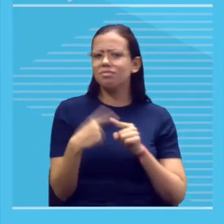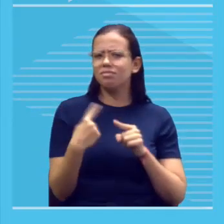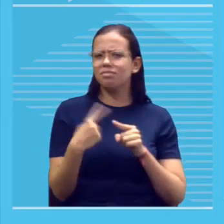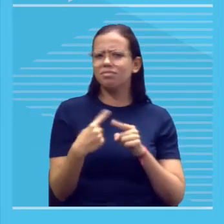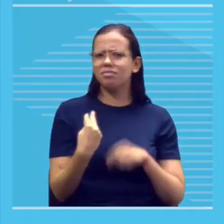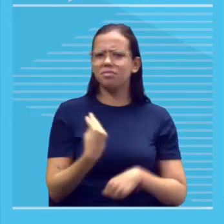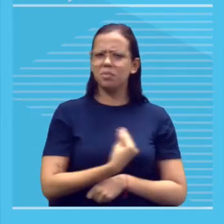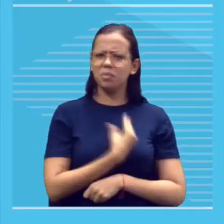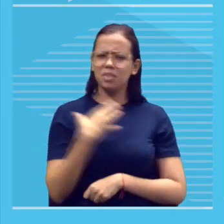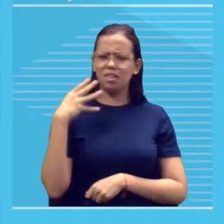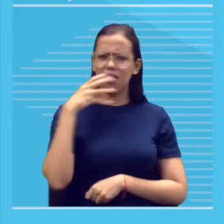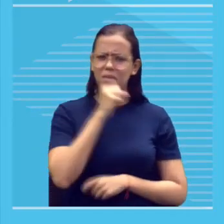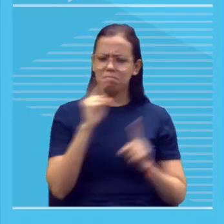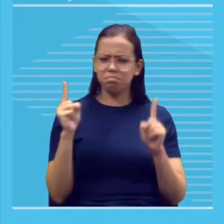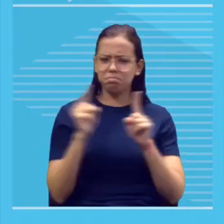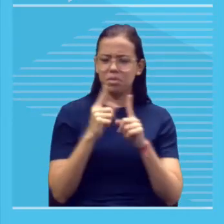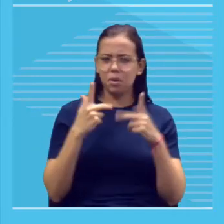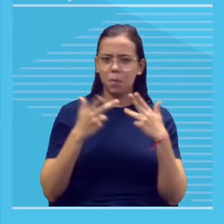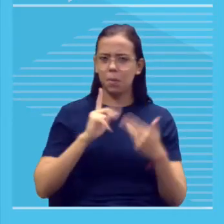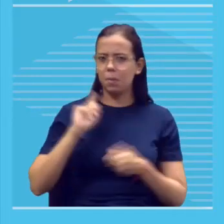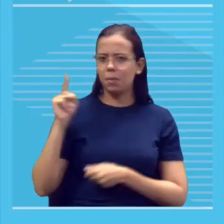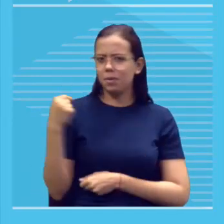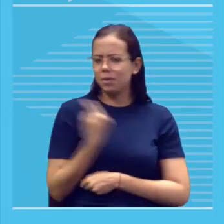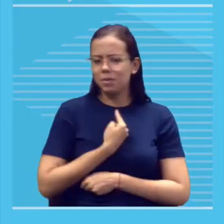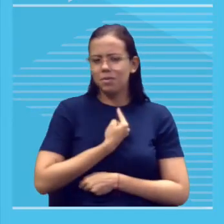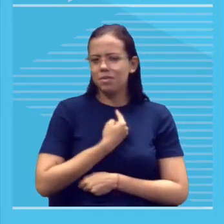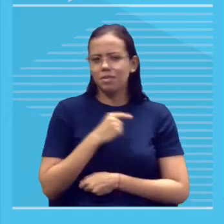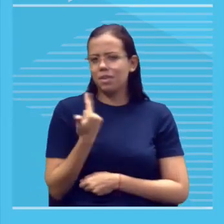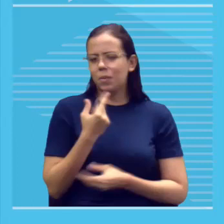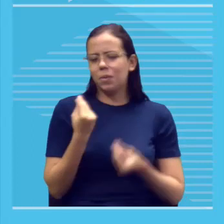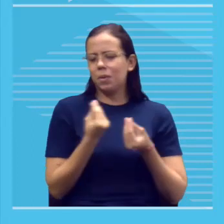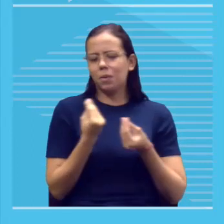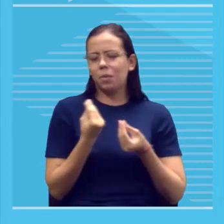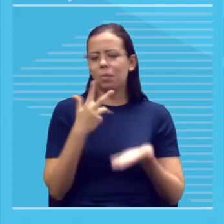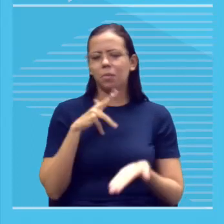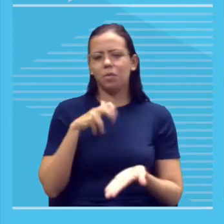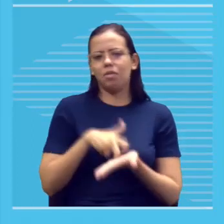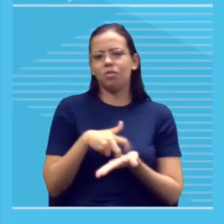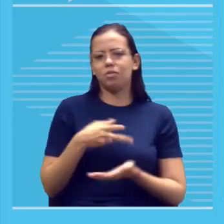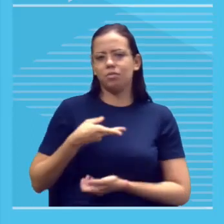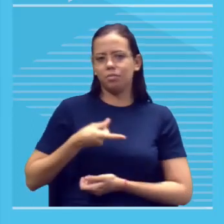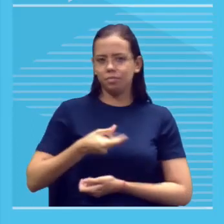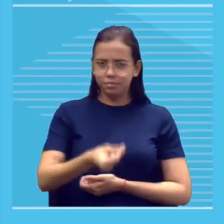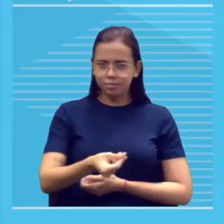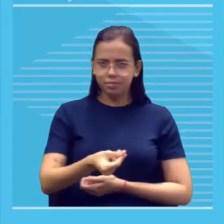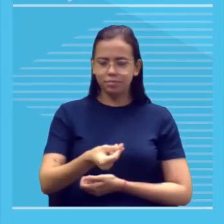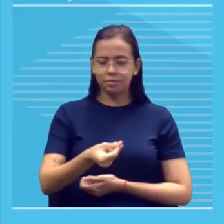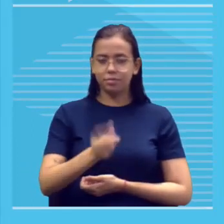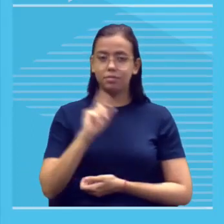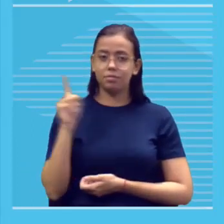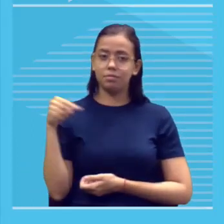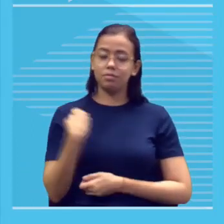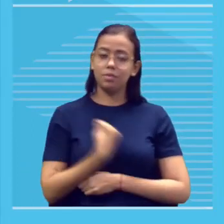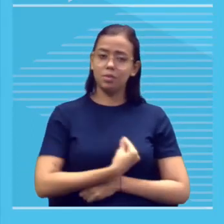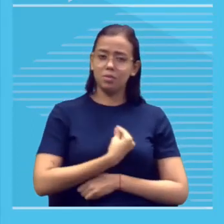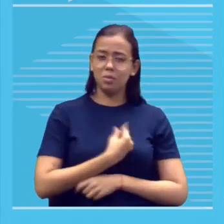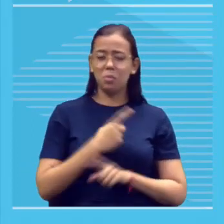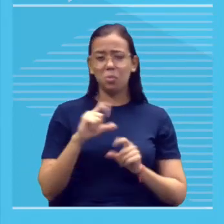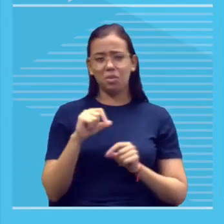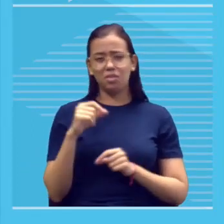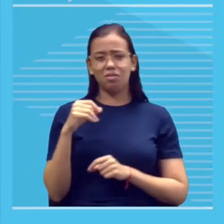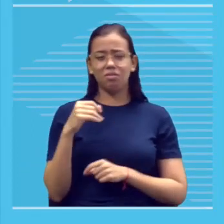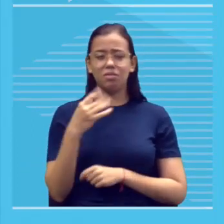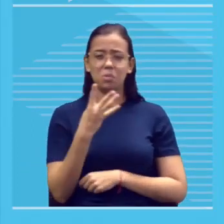tão curta como a nossa não faz sentido uma condenação eterna nós tivemos com 40